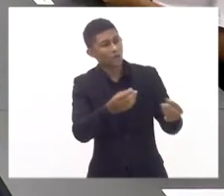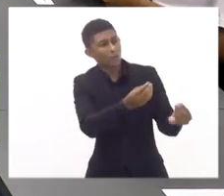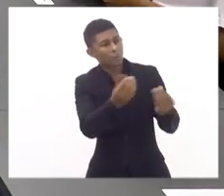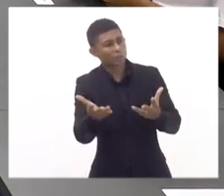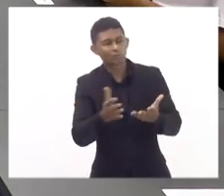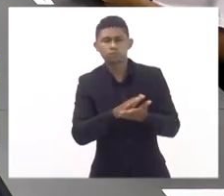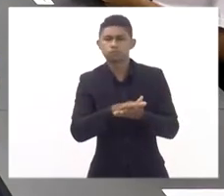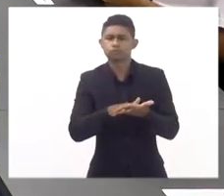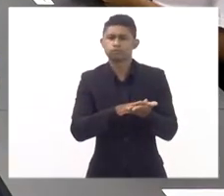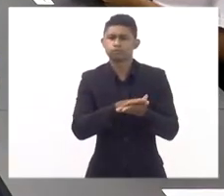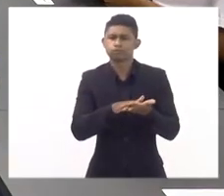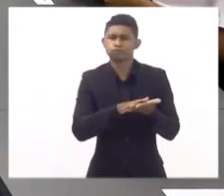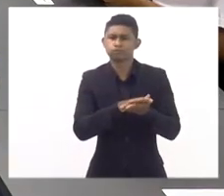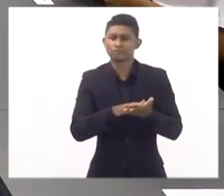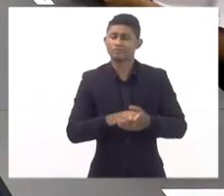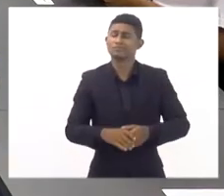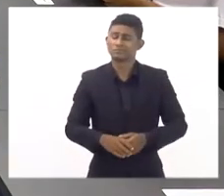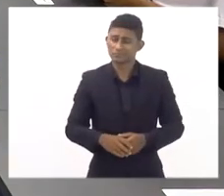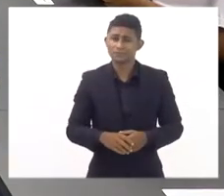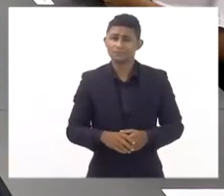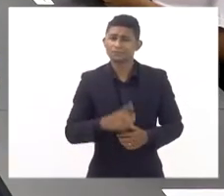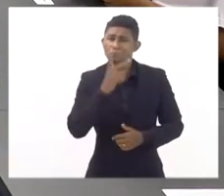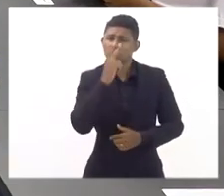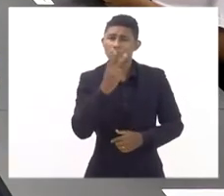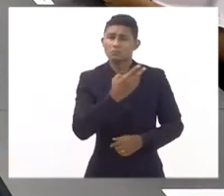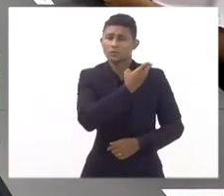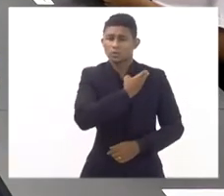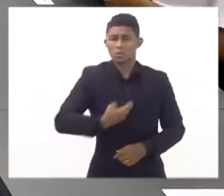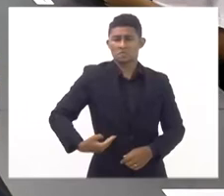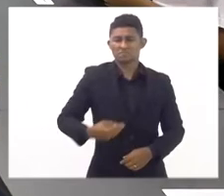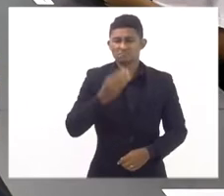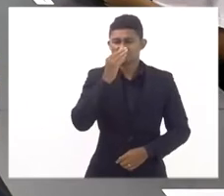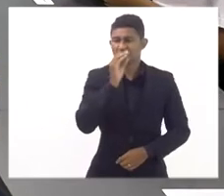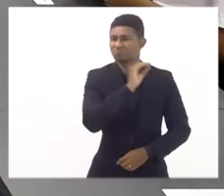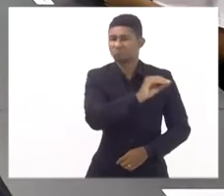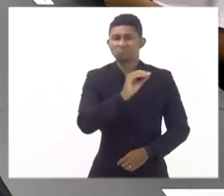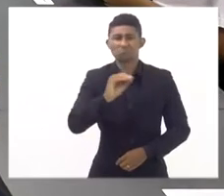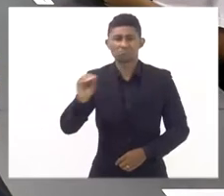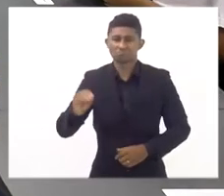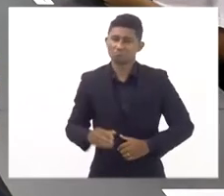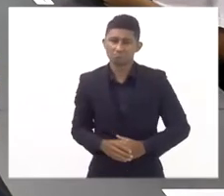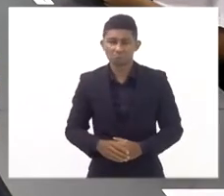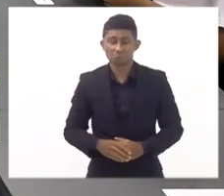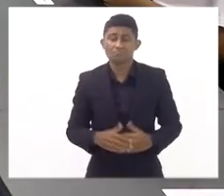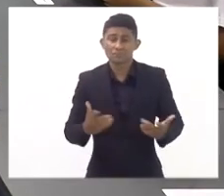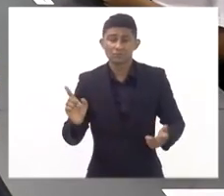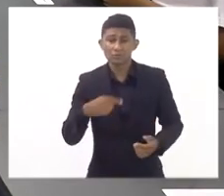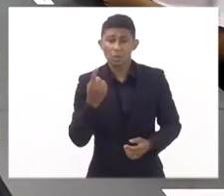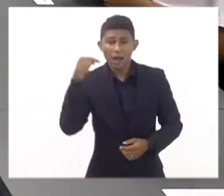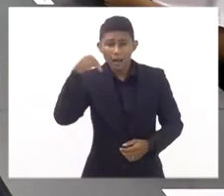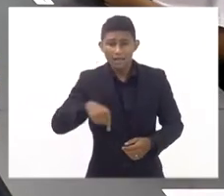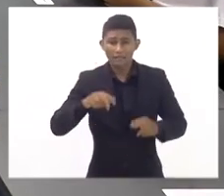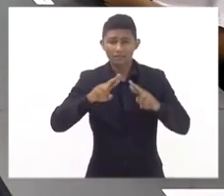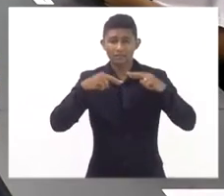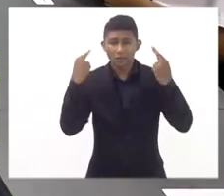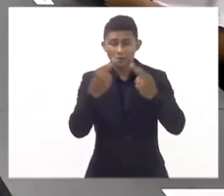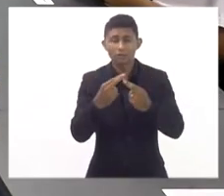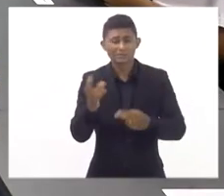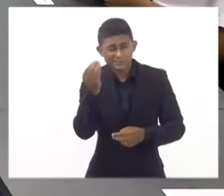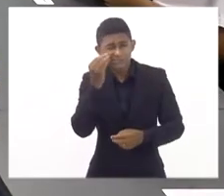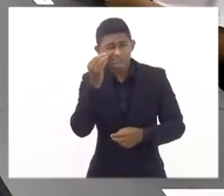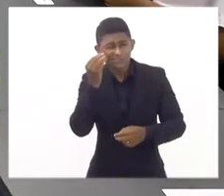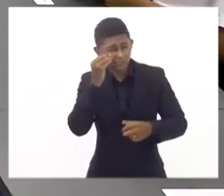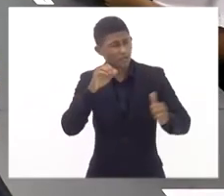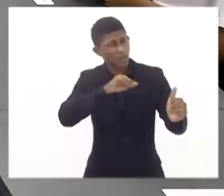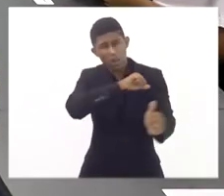nos deparamos com essa realidade de descaso. E estamos aqui para procurar reverter isso. Tenho